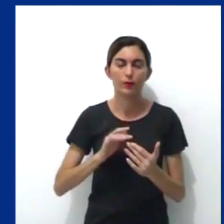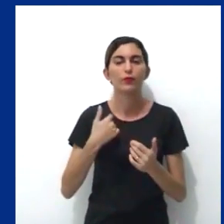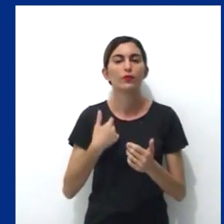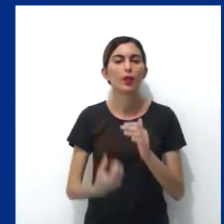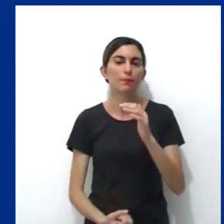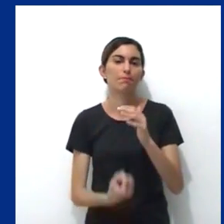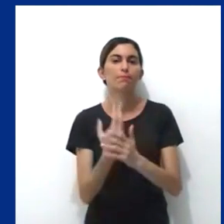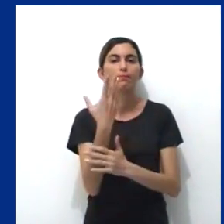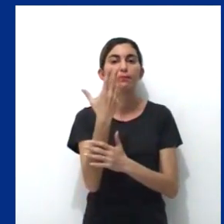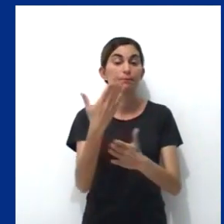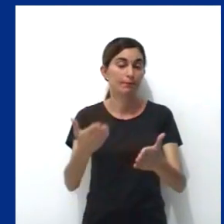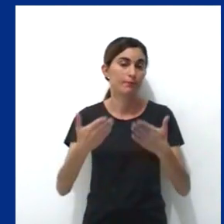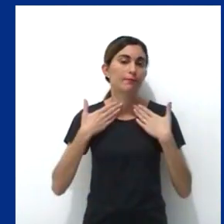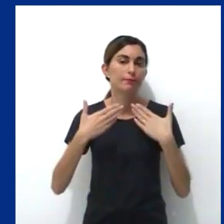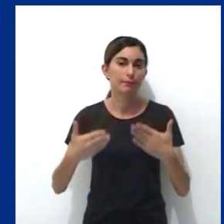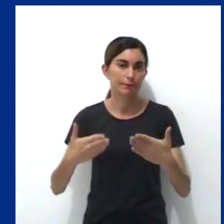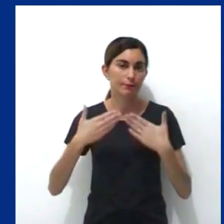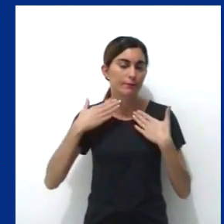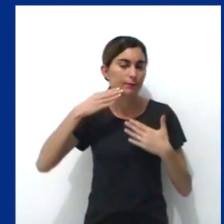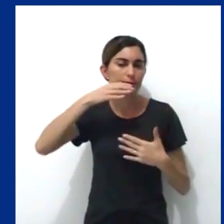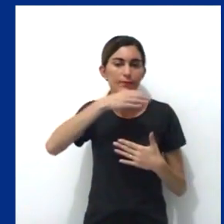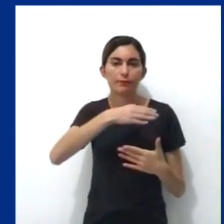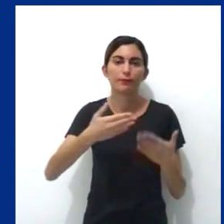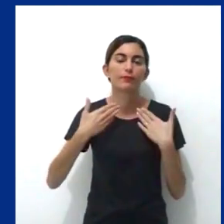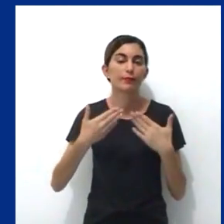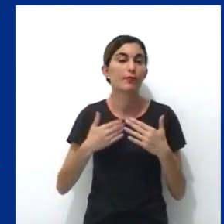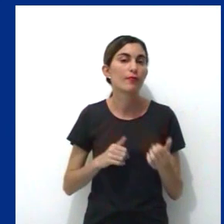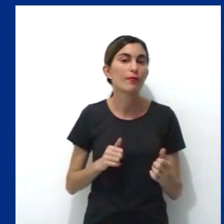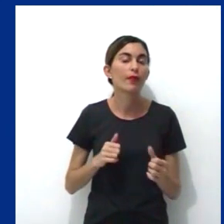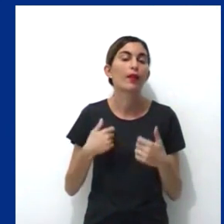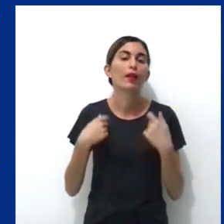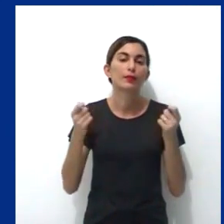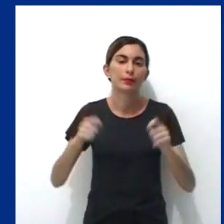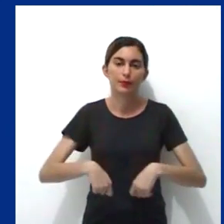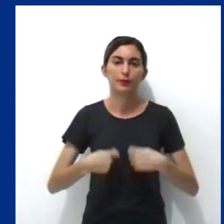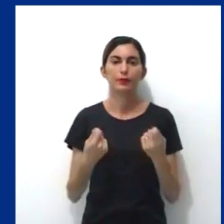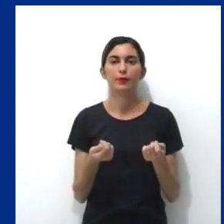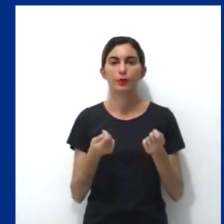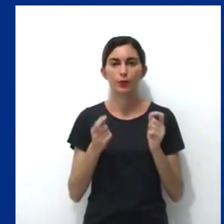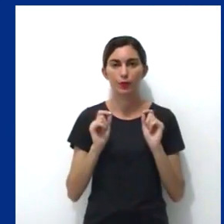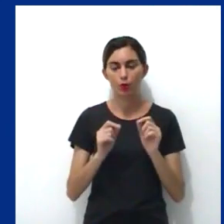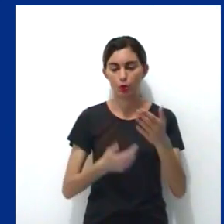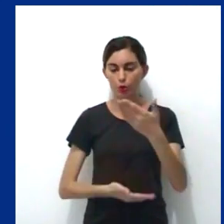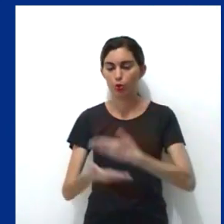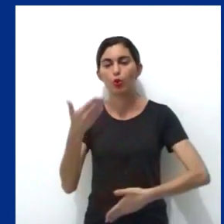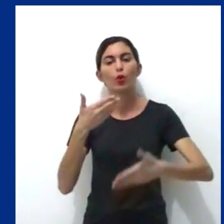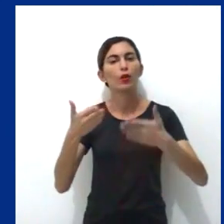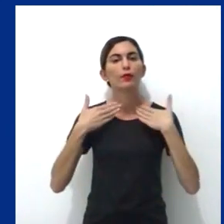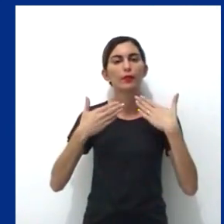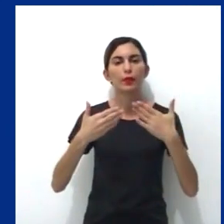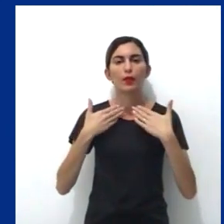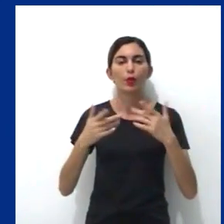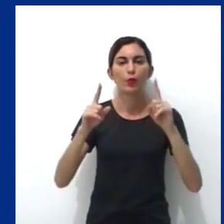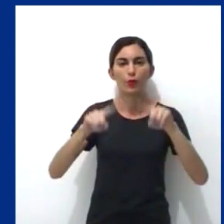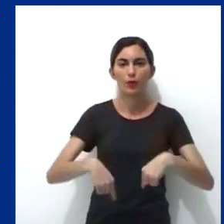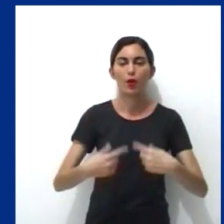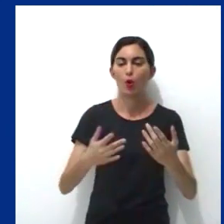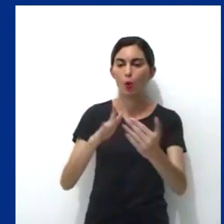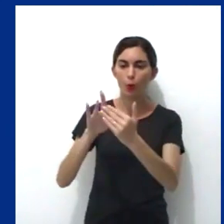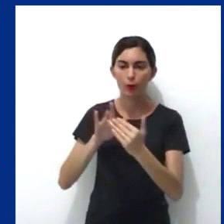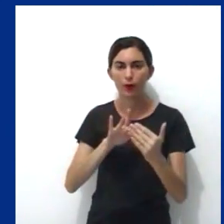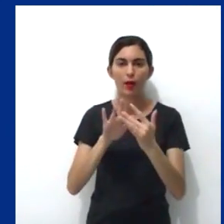100 graus Celsius e objeto com a temperatura TB igual a 20 graus. Quando a gente